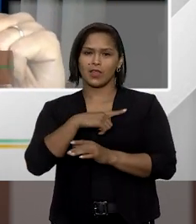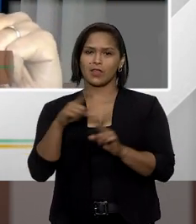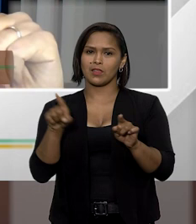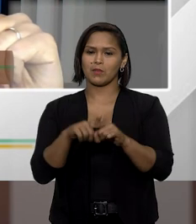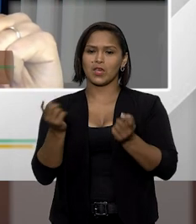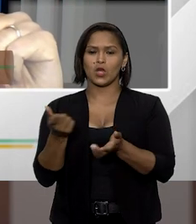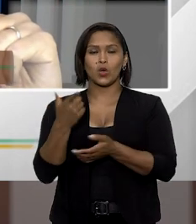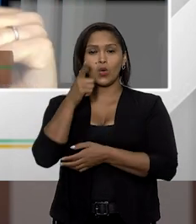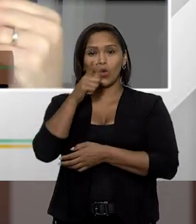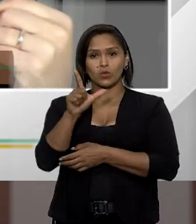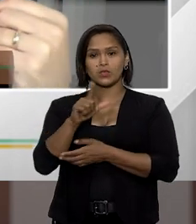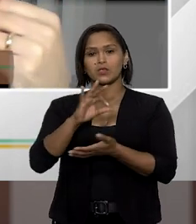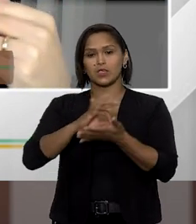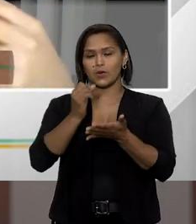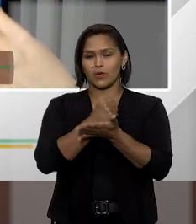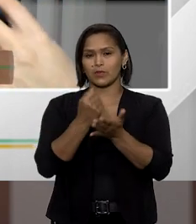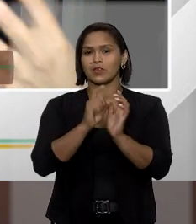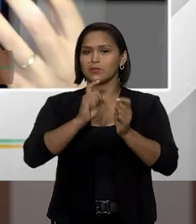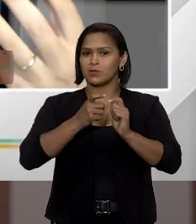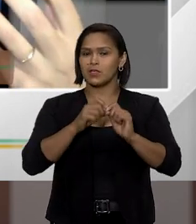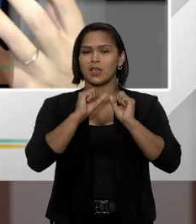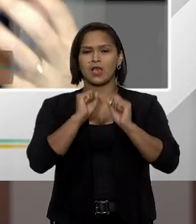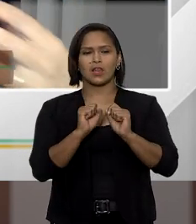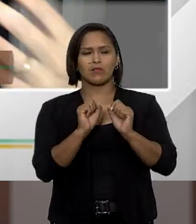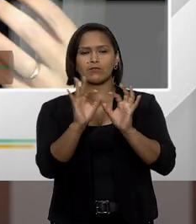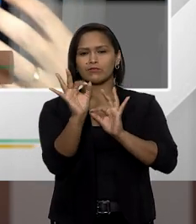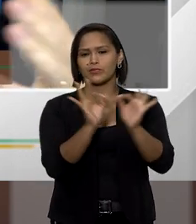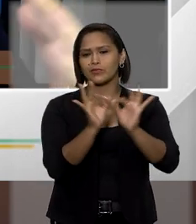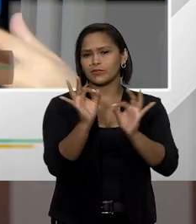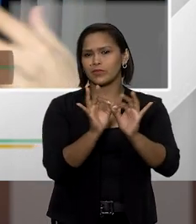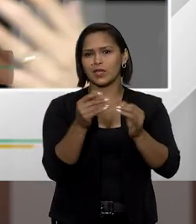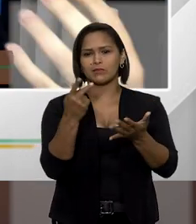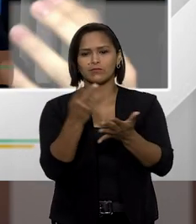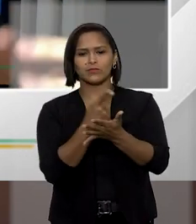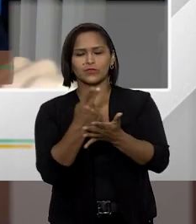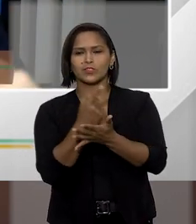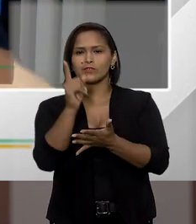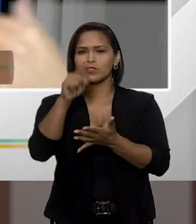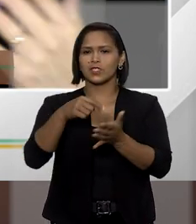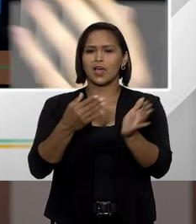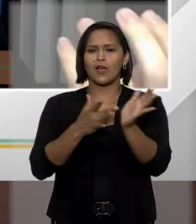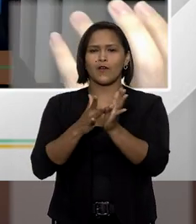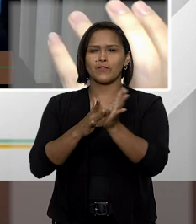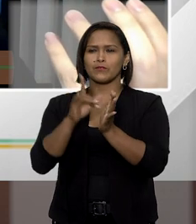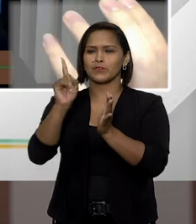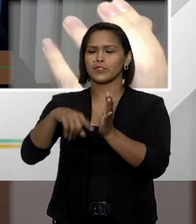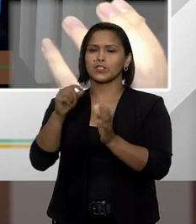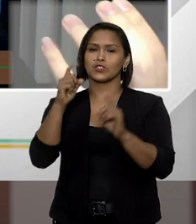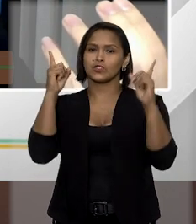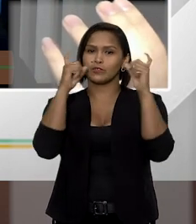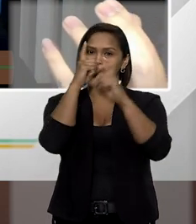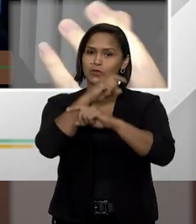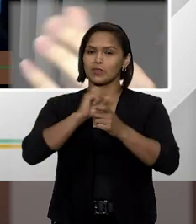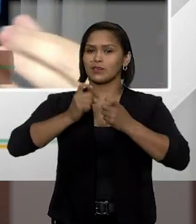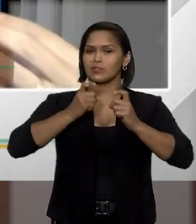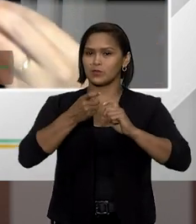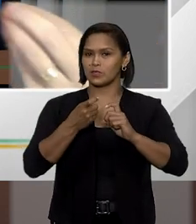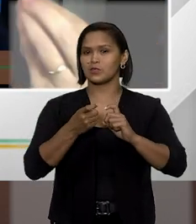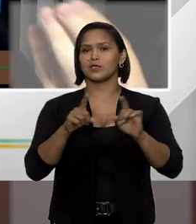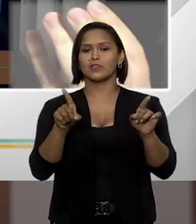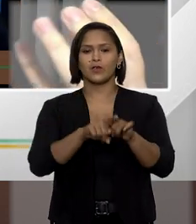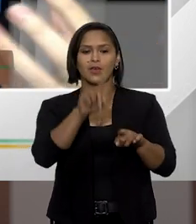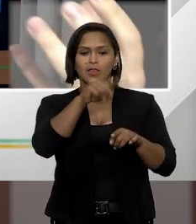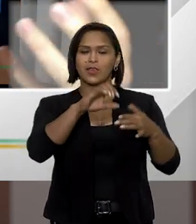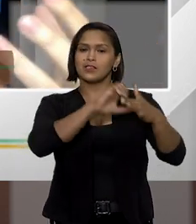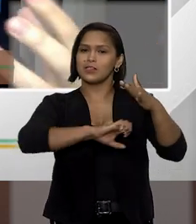até conseguiu contratos administrativos. Elas foram constituídas com o objeto de desviar o foco, de criar dificuldades para a administração pública,